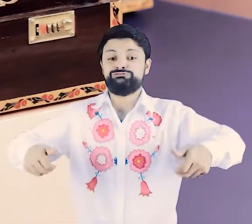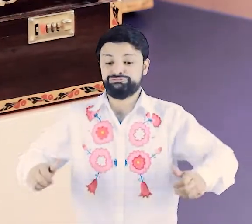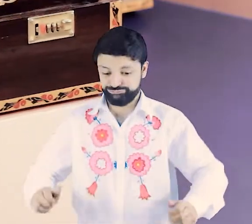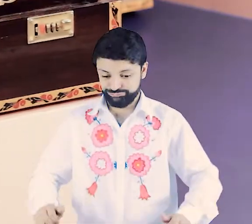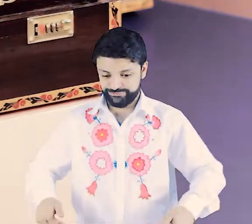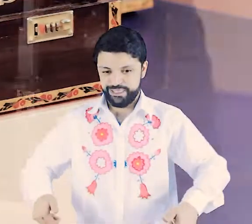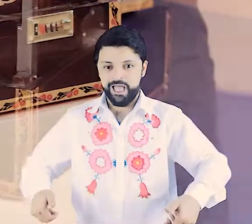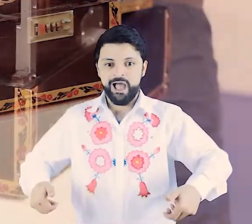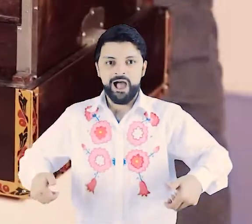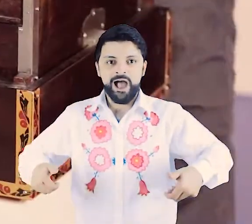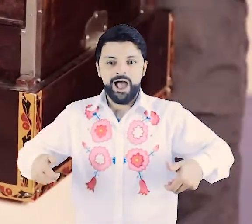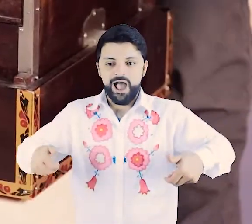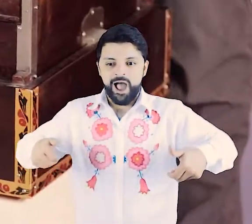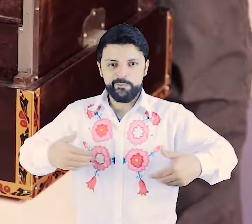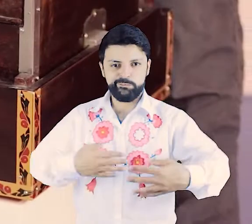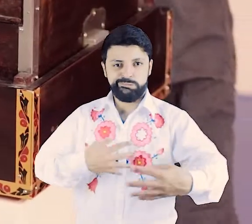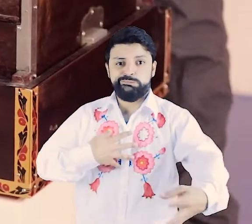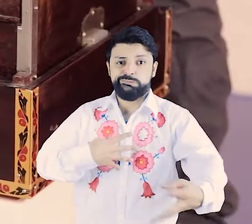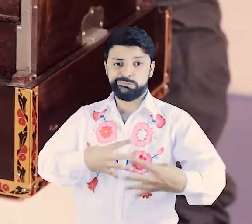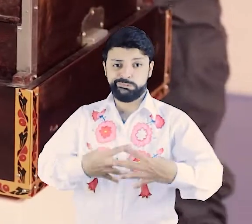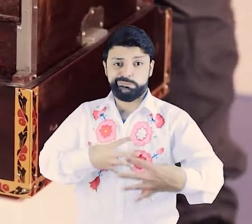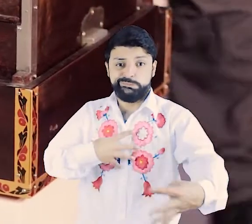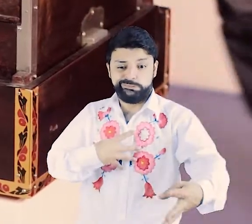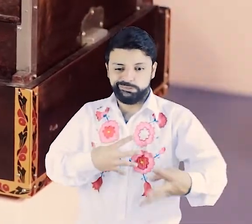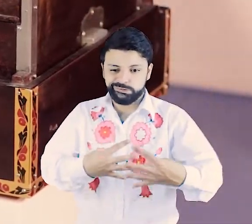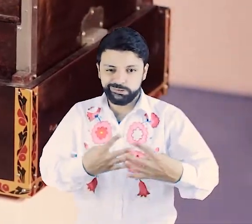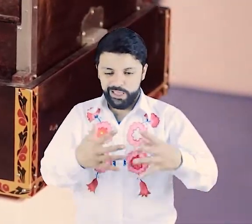o harmônio se revela.